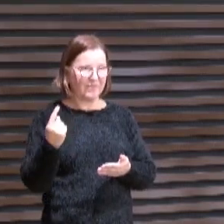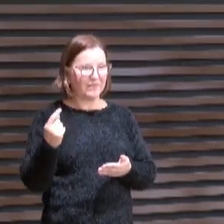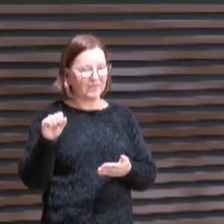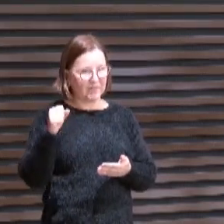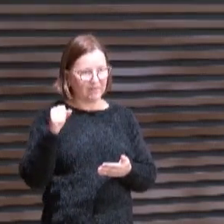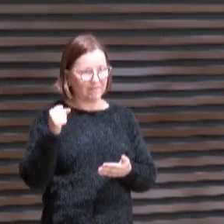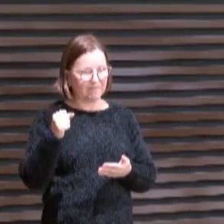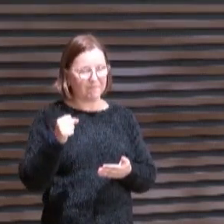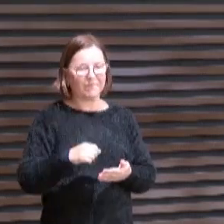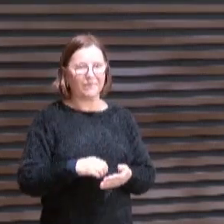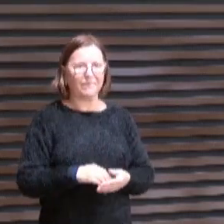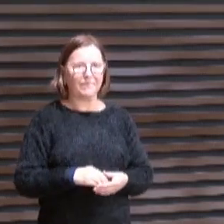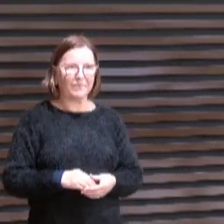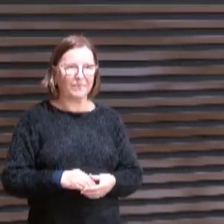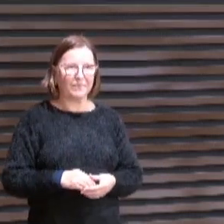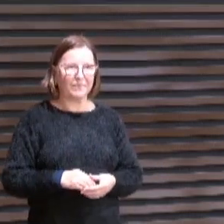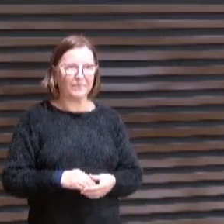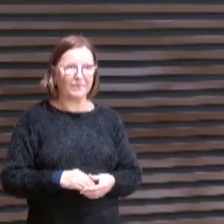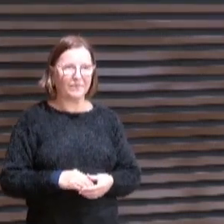João 19,